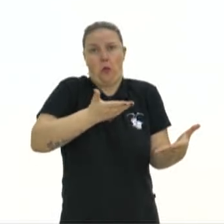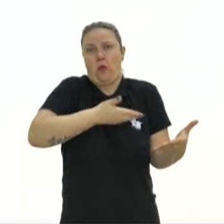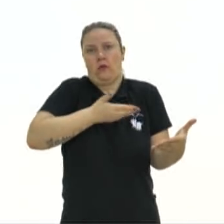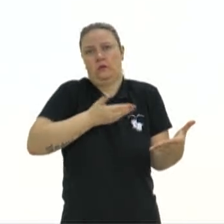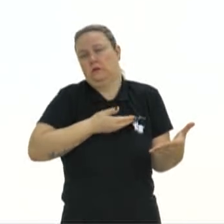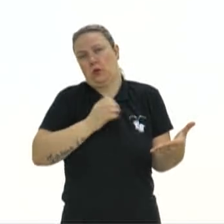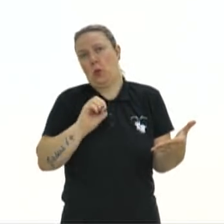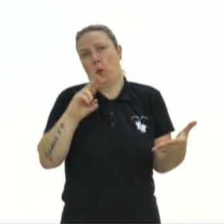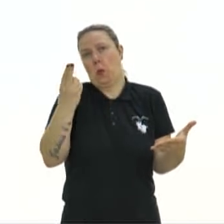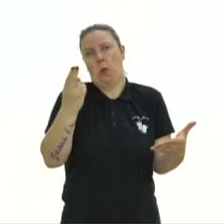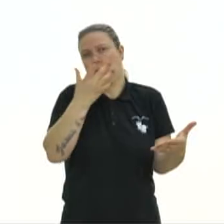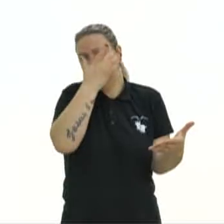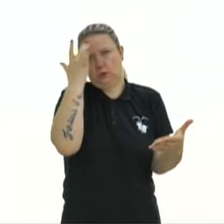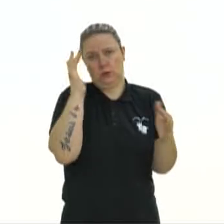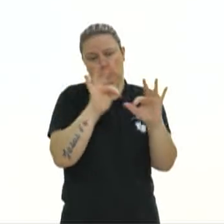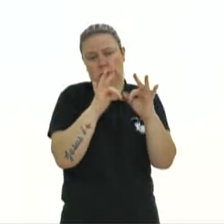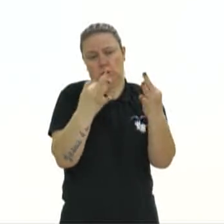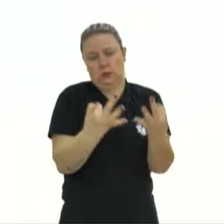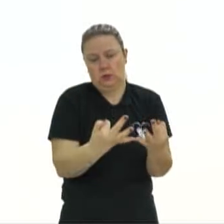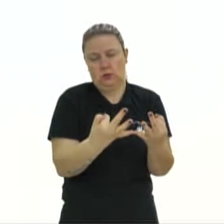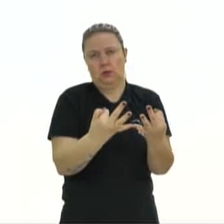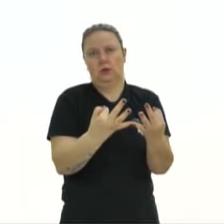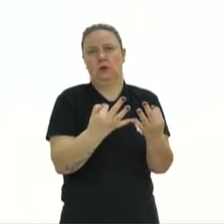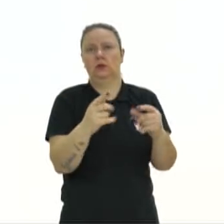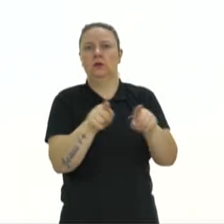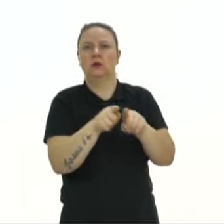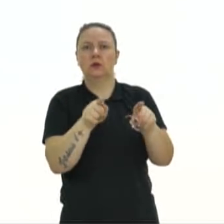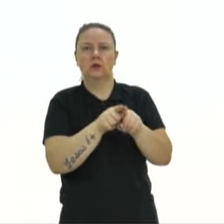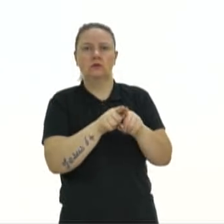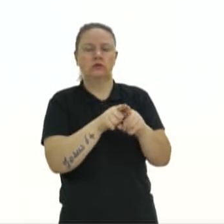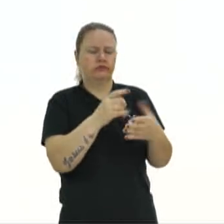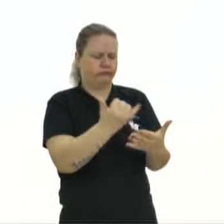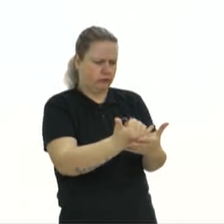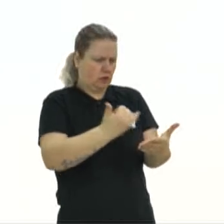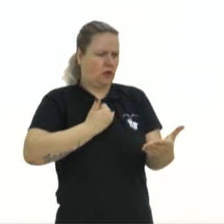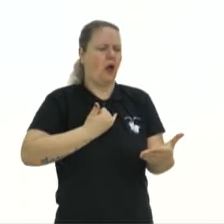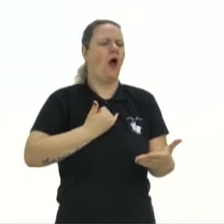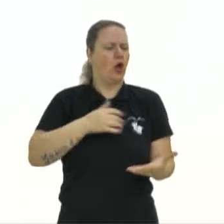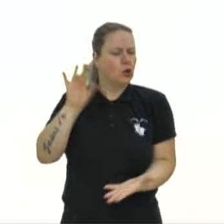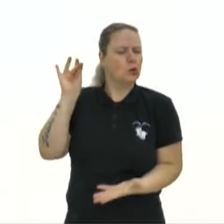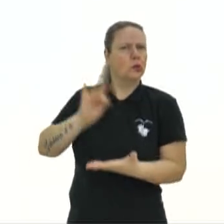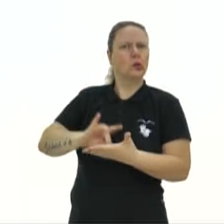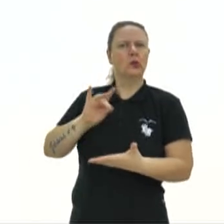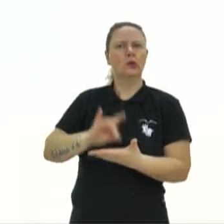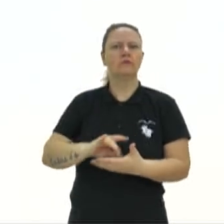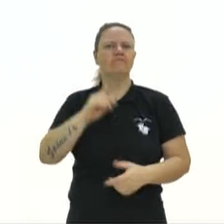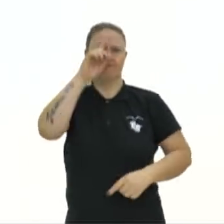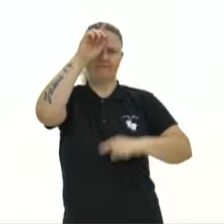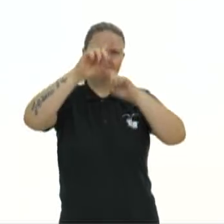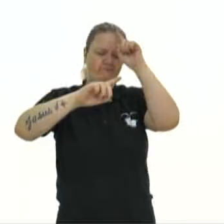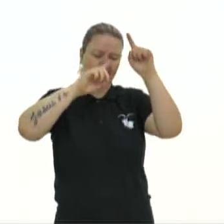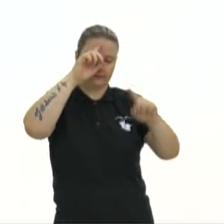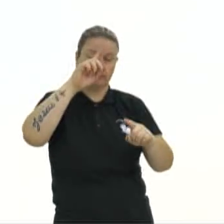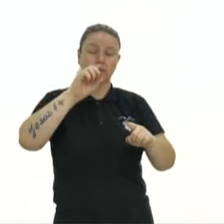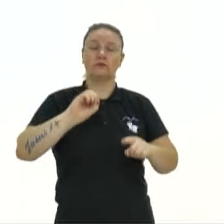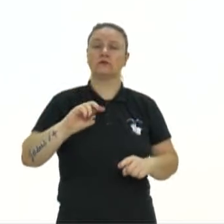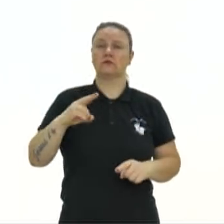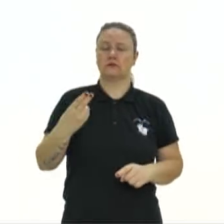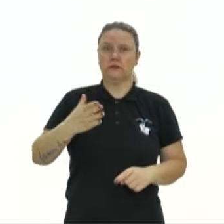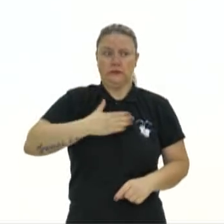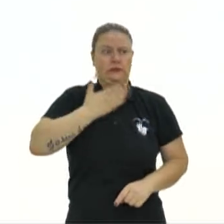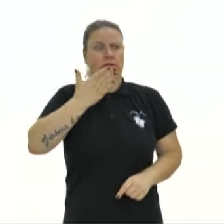ou parente. Ela confirma completamente suas convicções, ou então causa muita surpresa ou